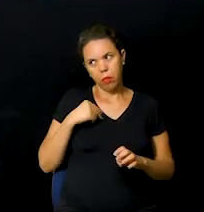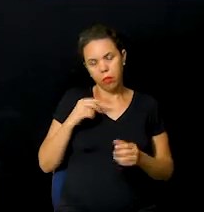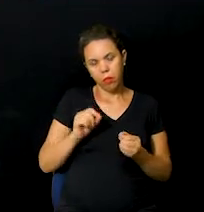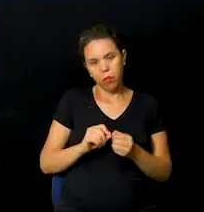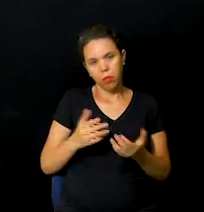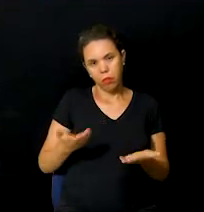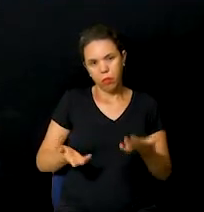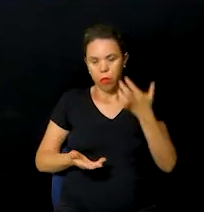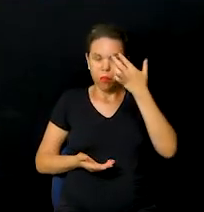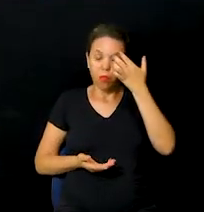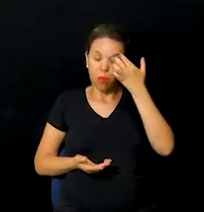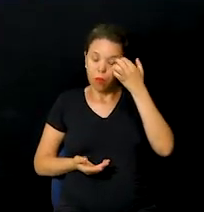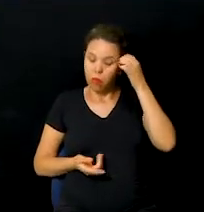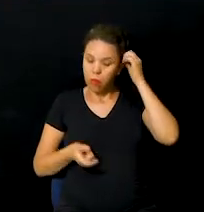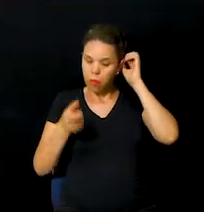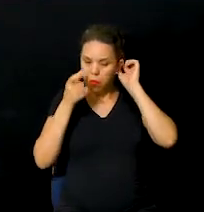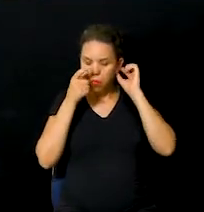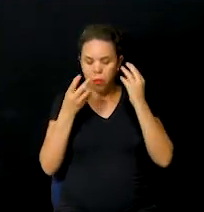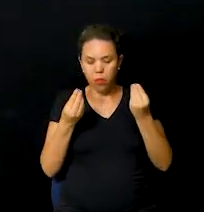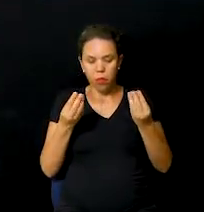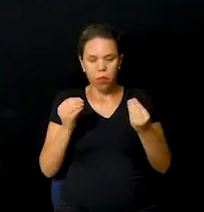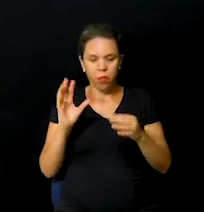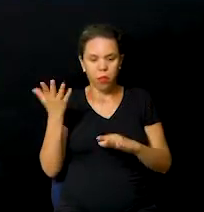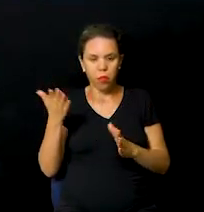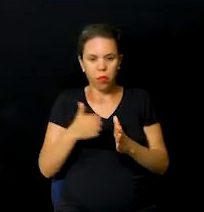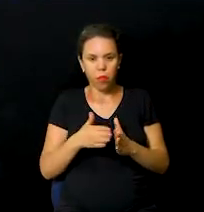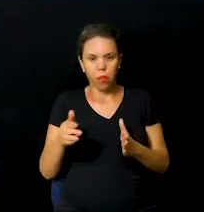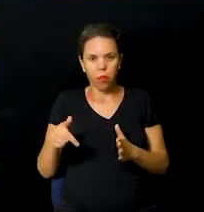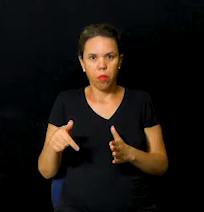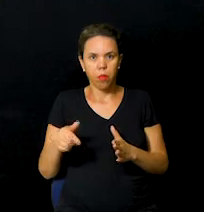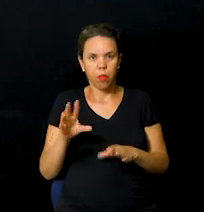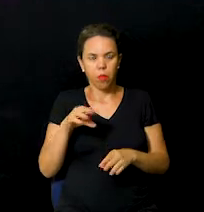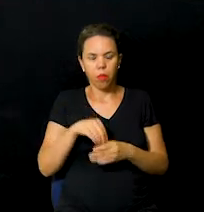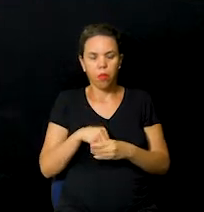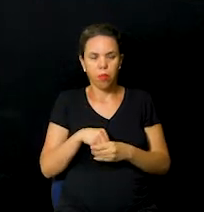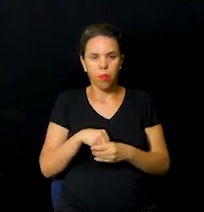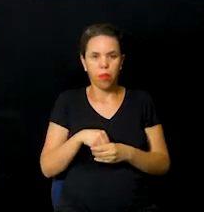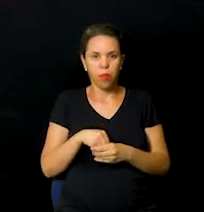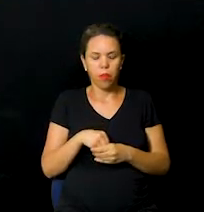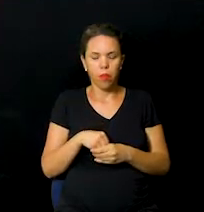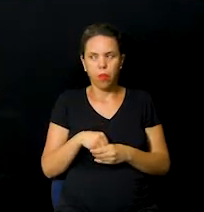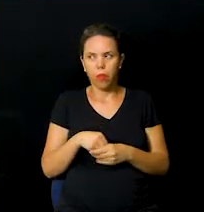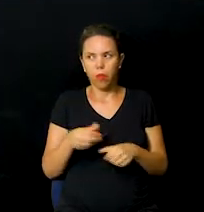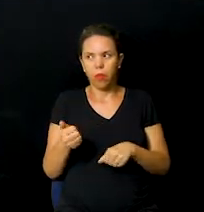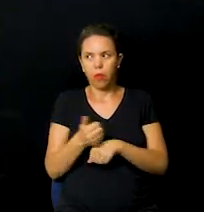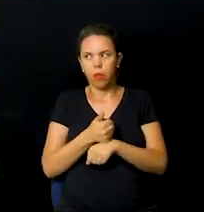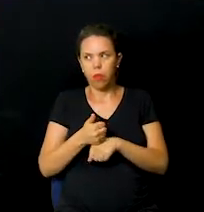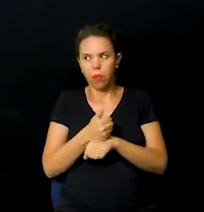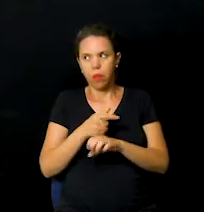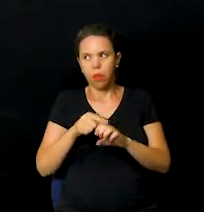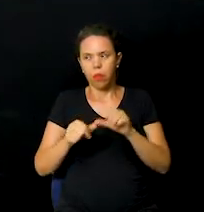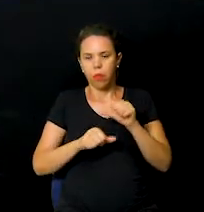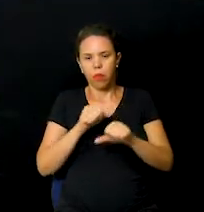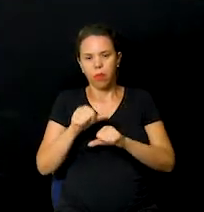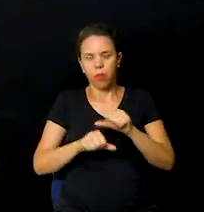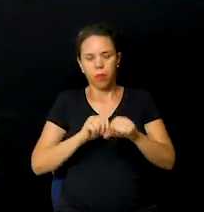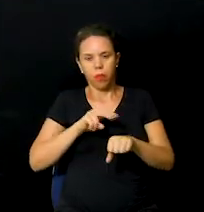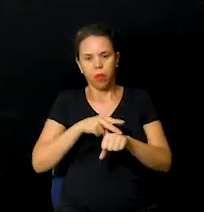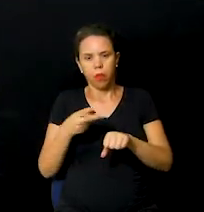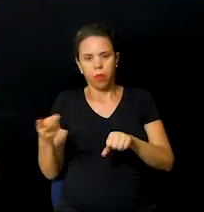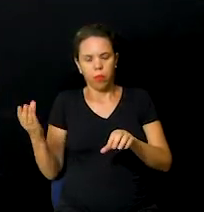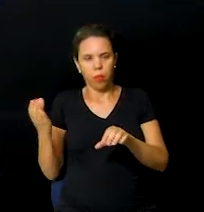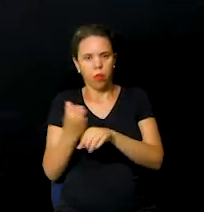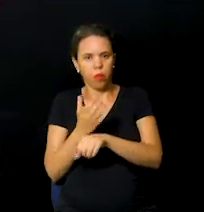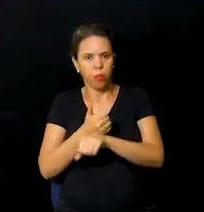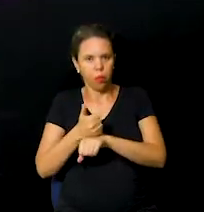e, meu Deus, o que eu faço? Não. Isso a gente vê muito acontecer dentro das classes, ou seja, empreendedoras que